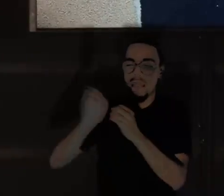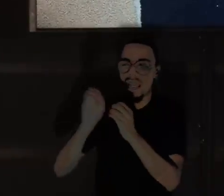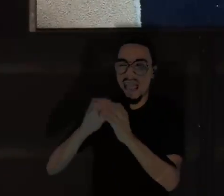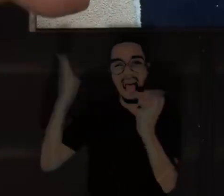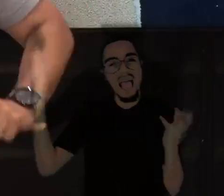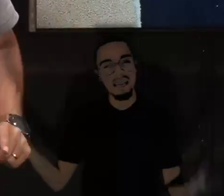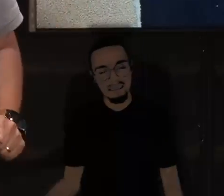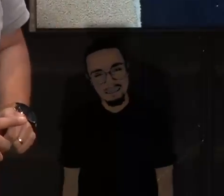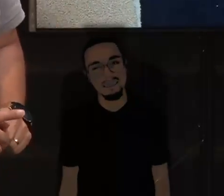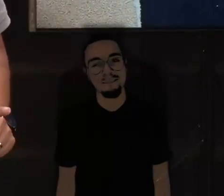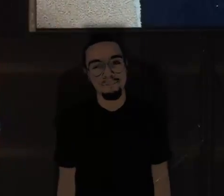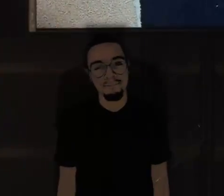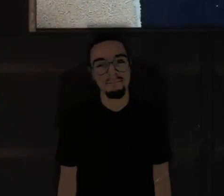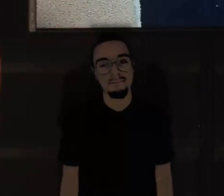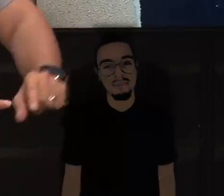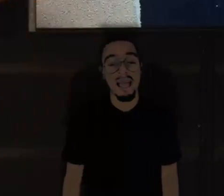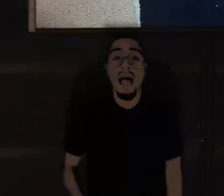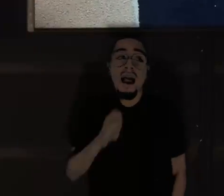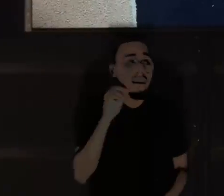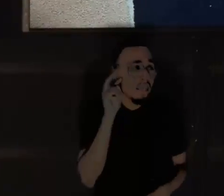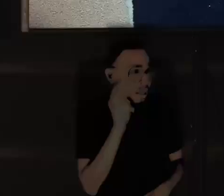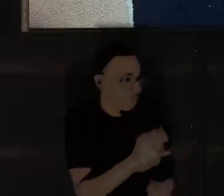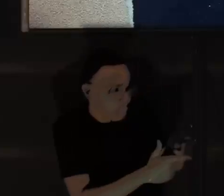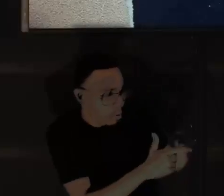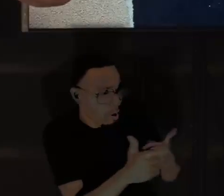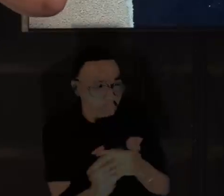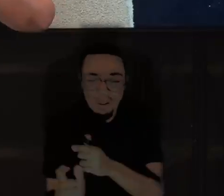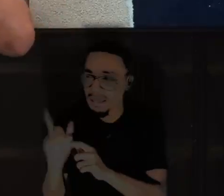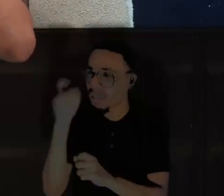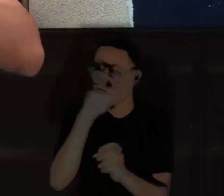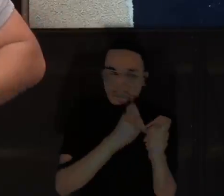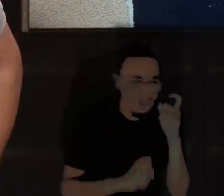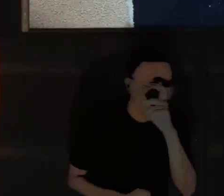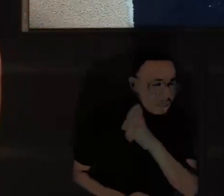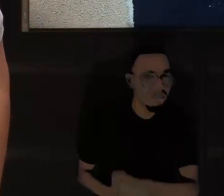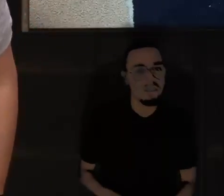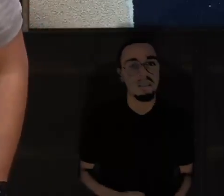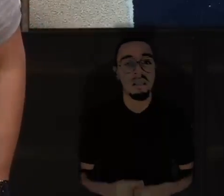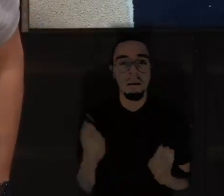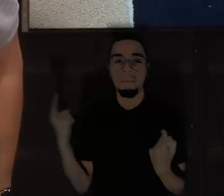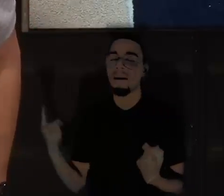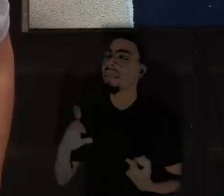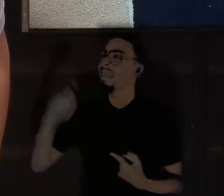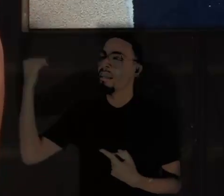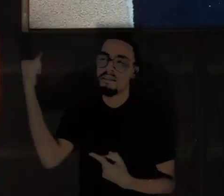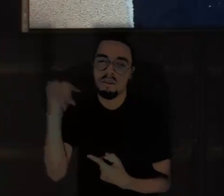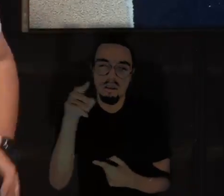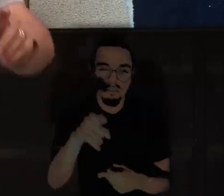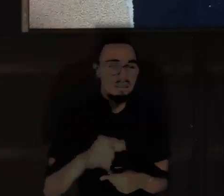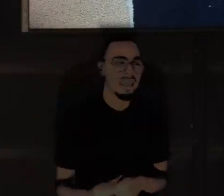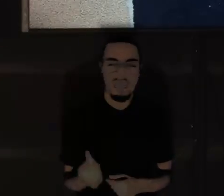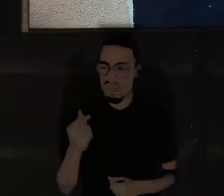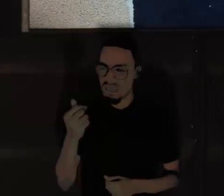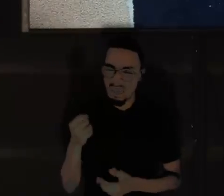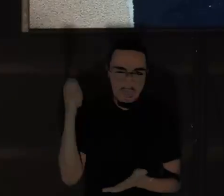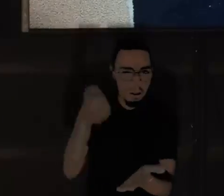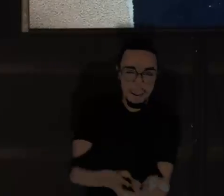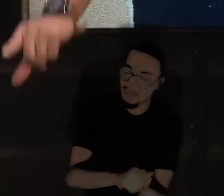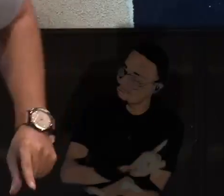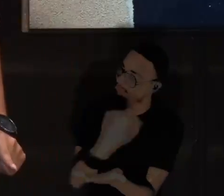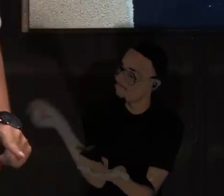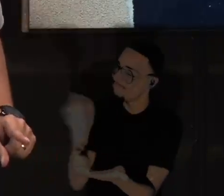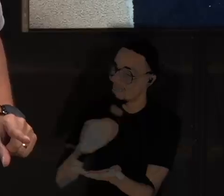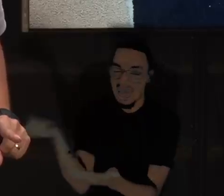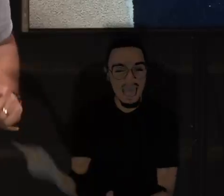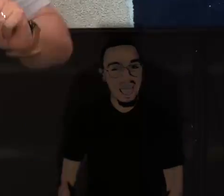chamado é maior que as condições. O que Deus te chamou para fazer, o teu dinheiro não paga. O que Deus te chamou para fazer, você não tem